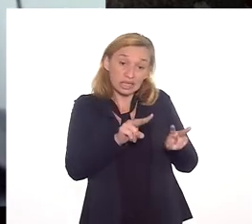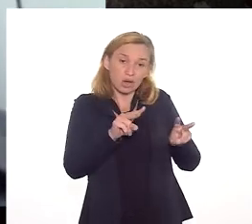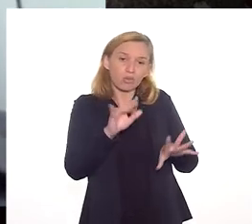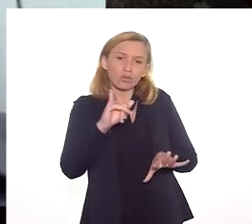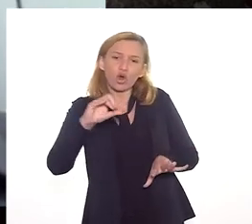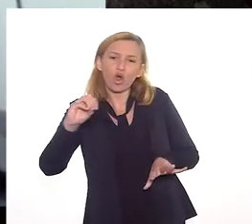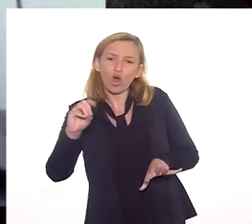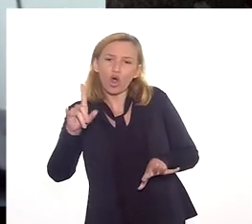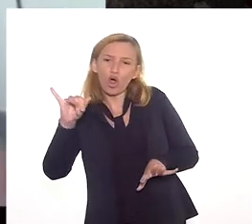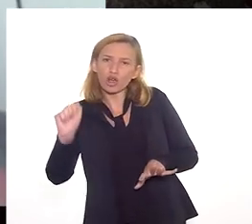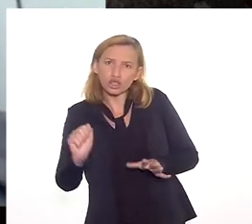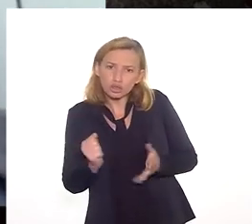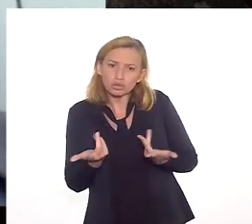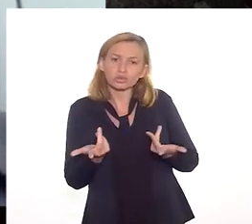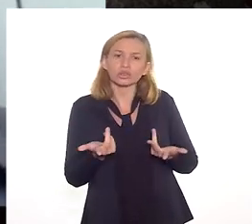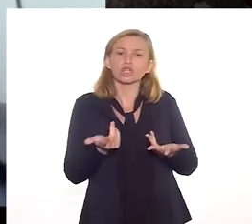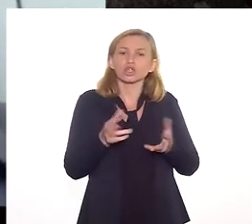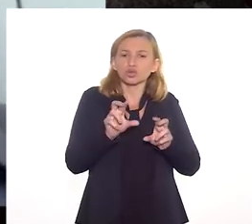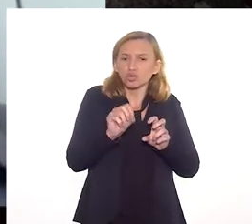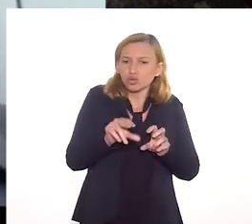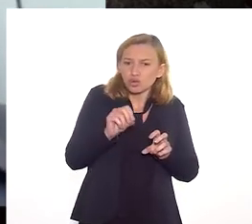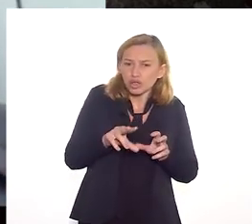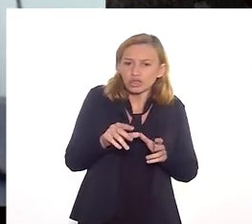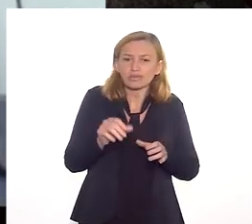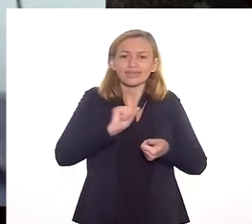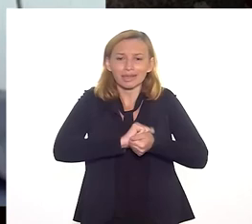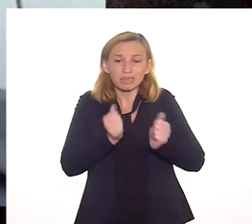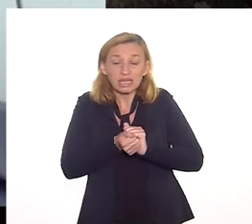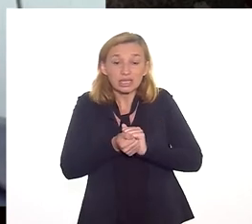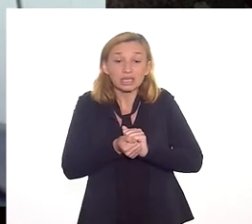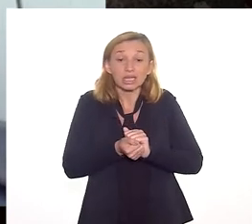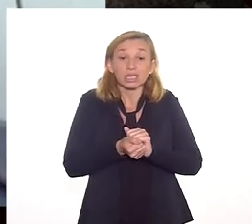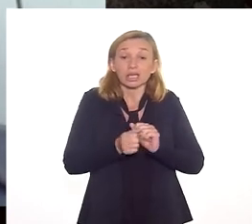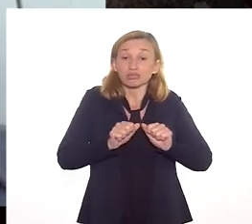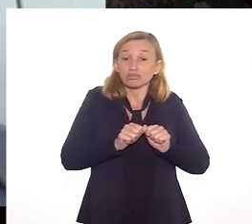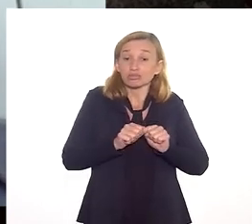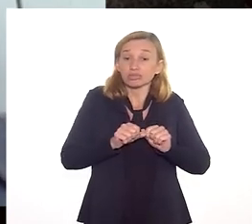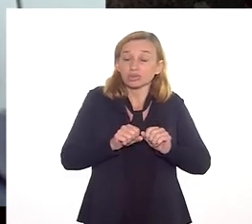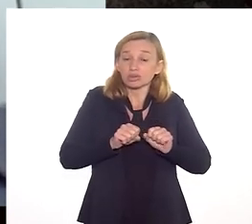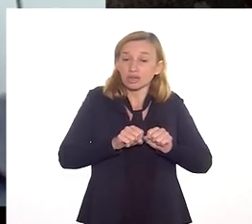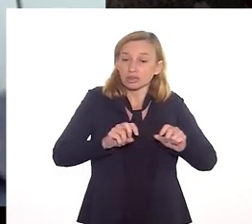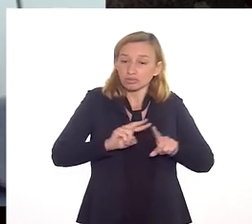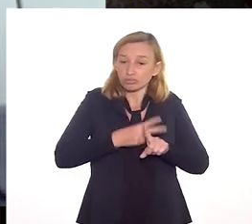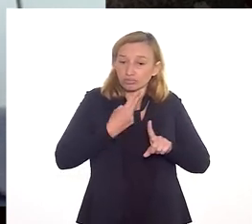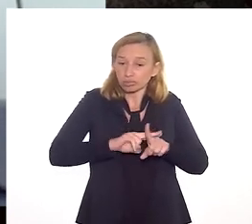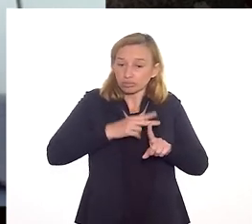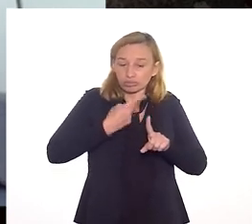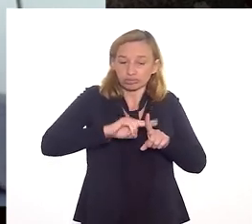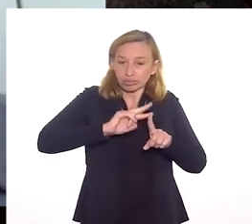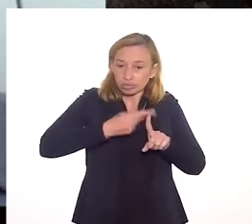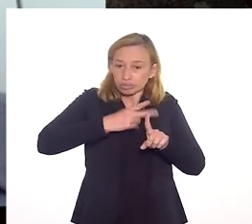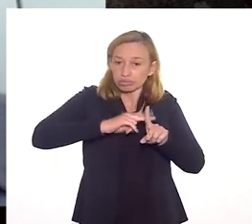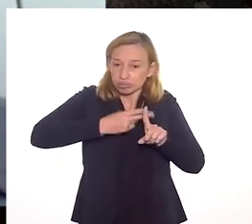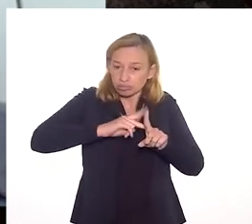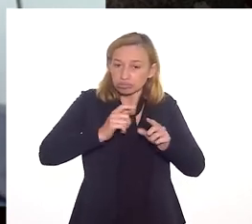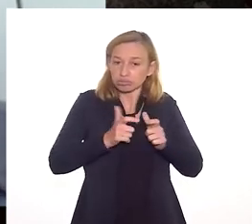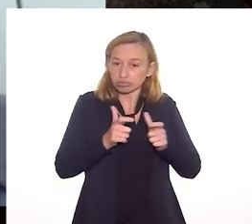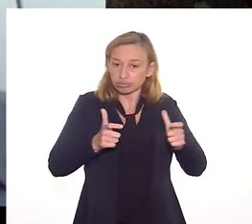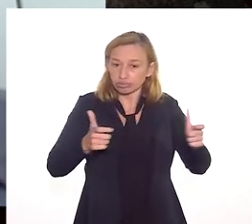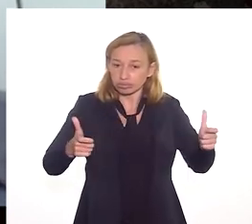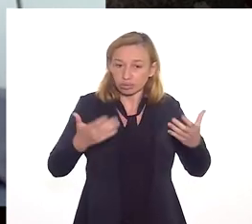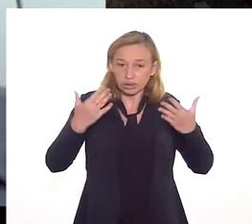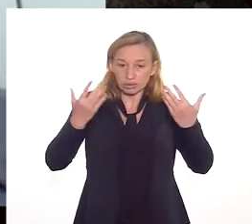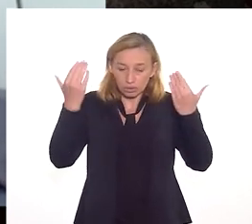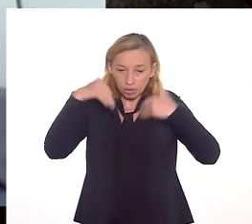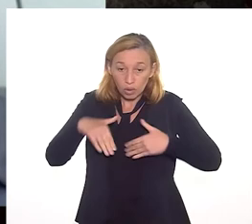vista biológico, né, pelo ponto de vista do vírus, que ele vá se adaptando. A proporção que ele vai se multiplicando, ele vai se adaptando. Isso